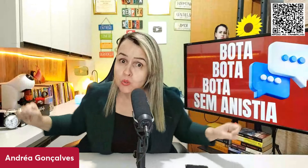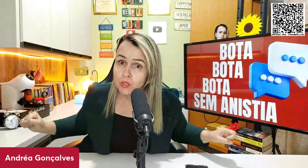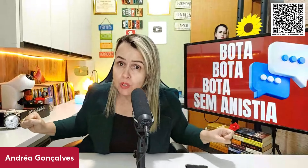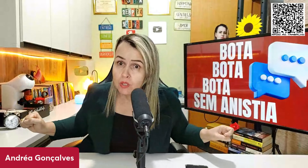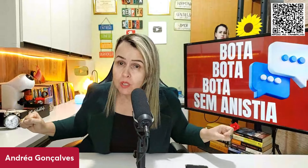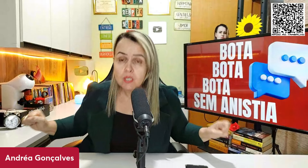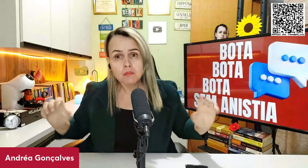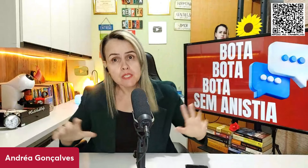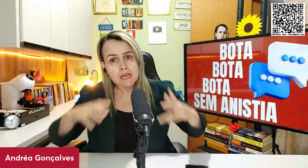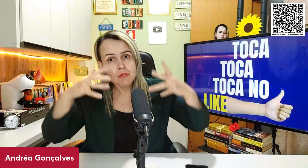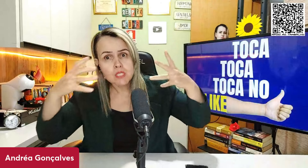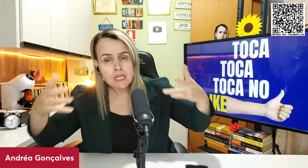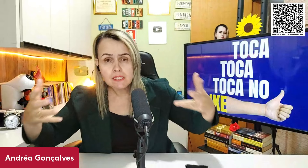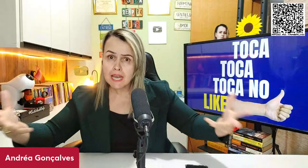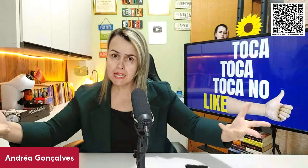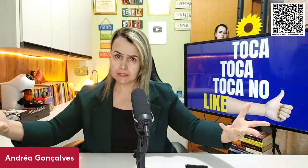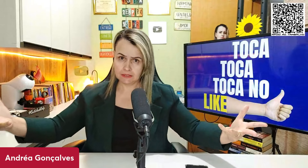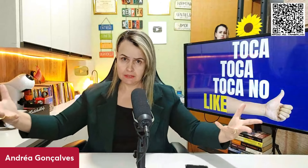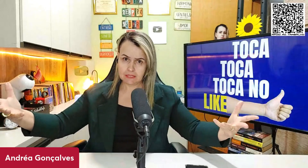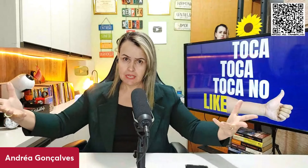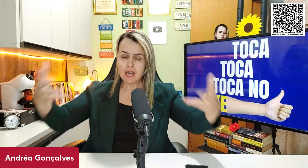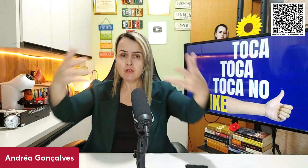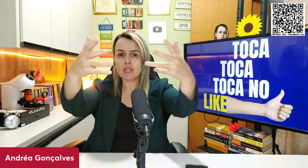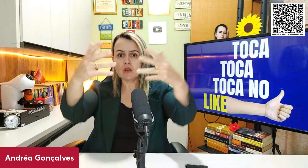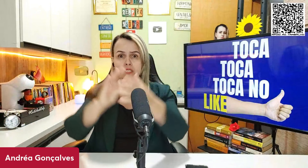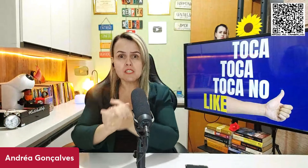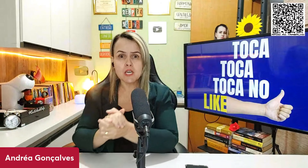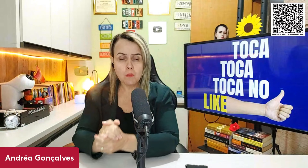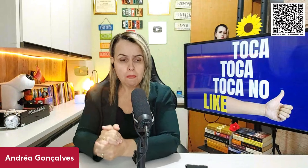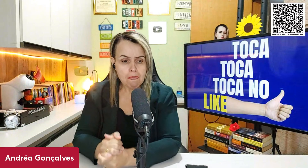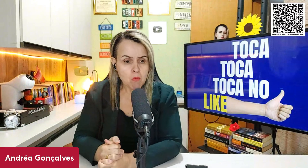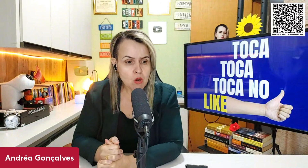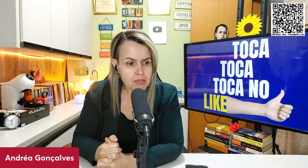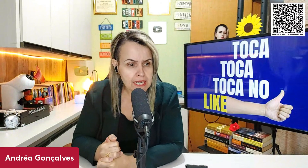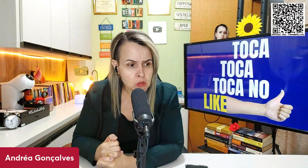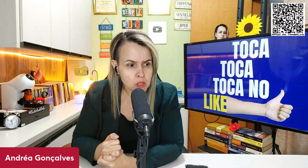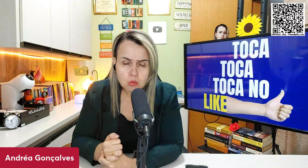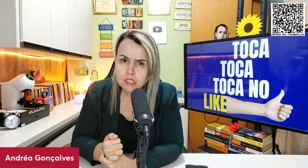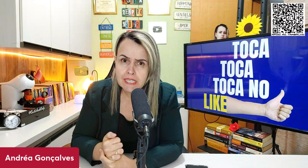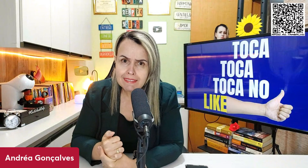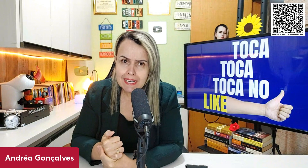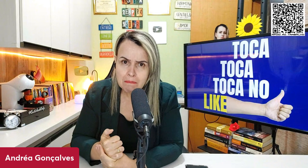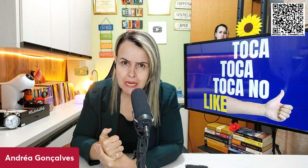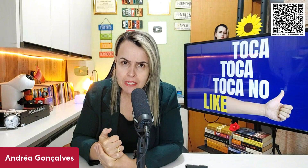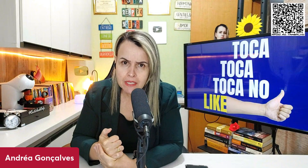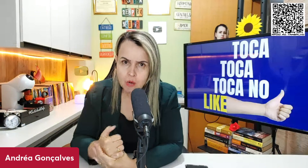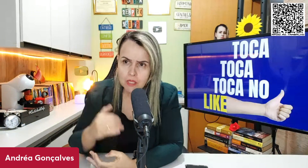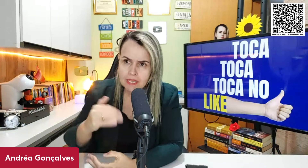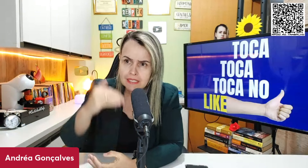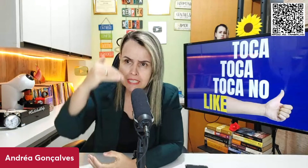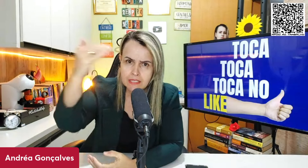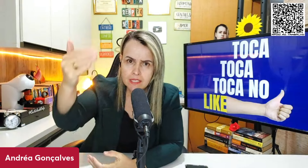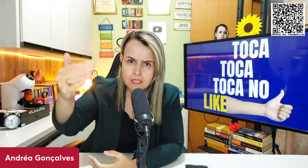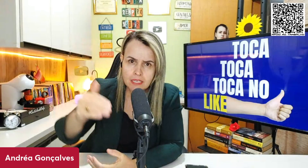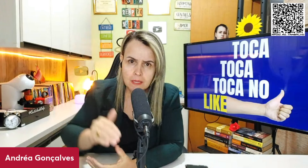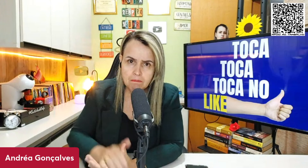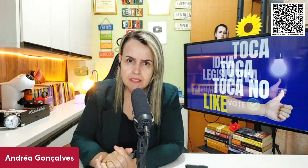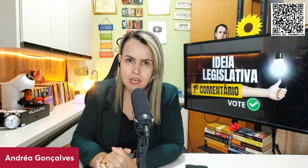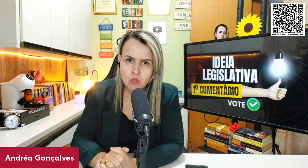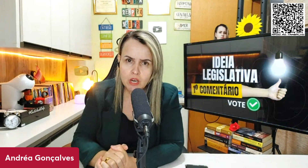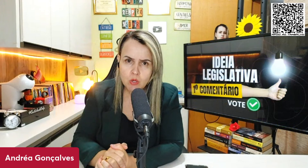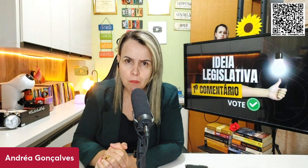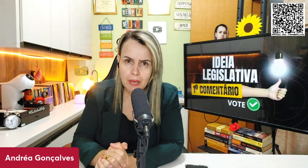fogo pois é vão se lascar aí o que que aconteceu uma governadora de um estado da Alemanha que é uma das líderes